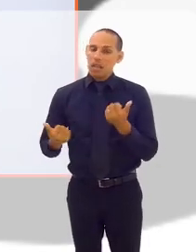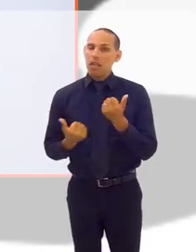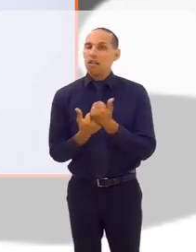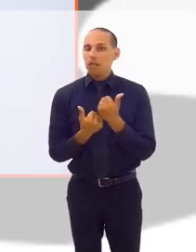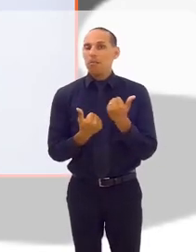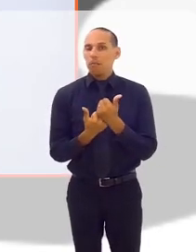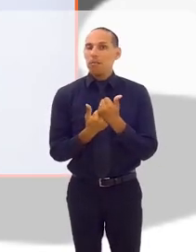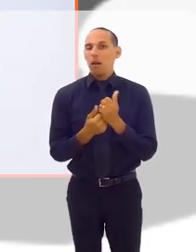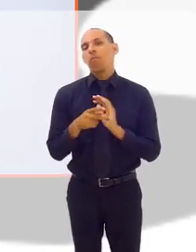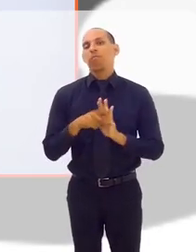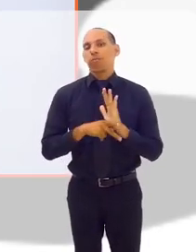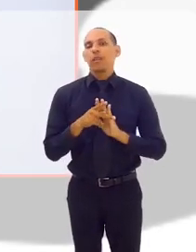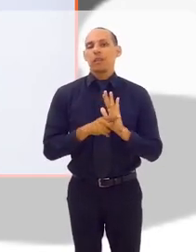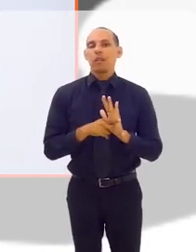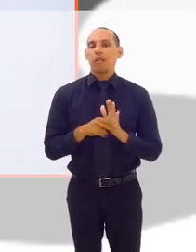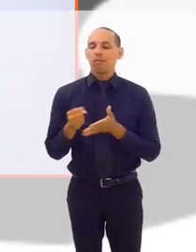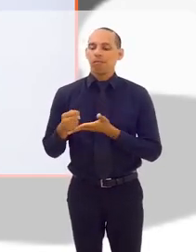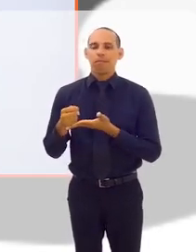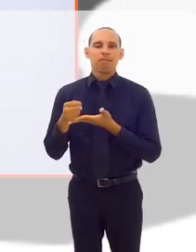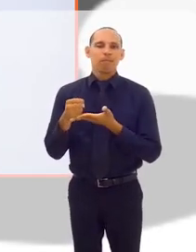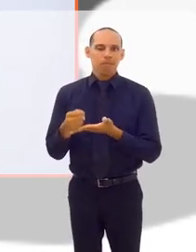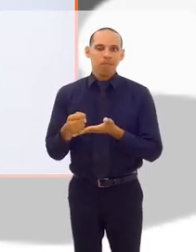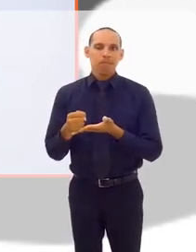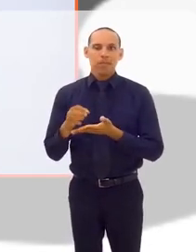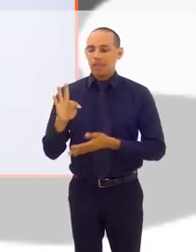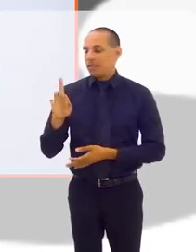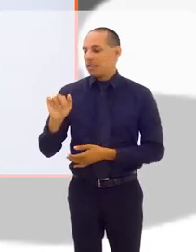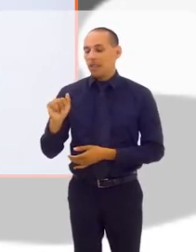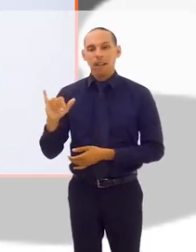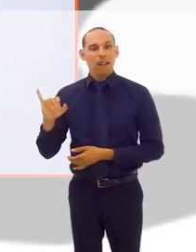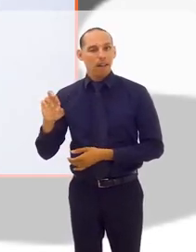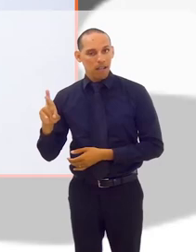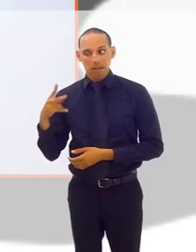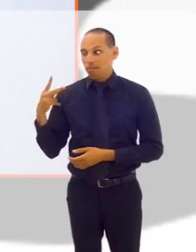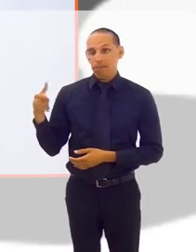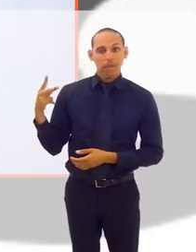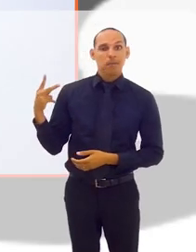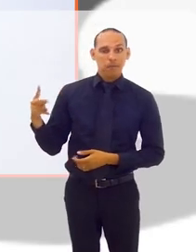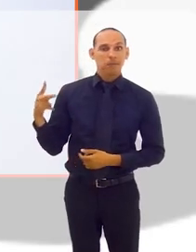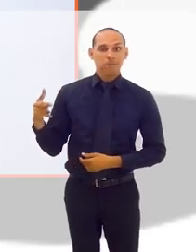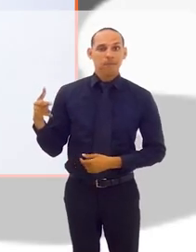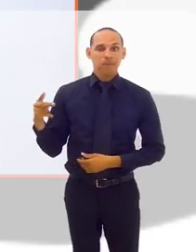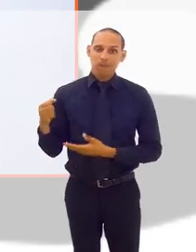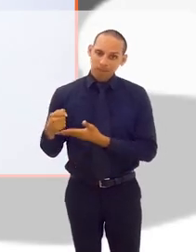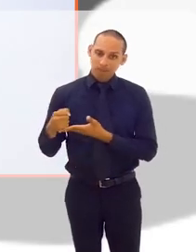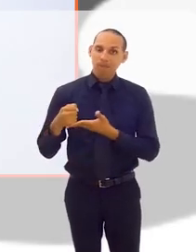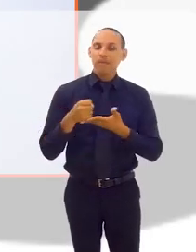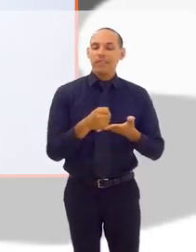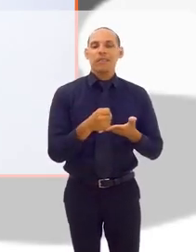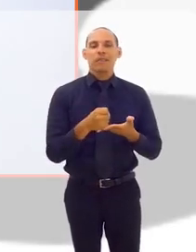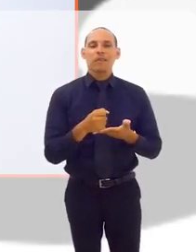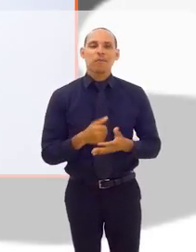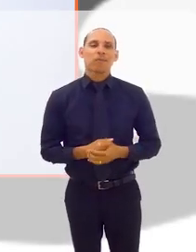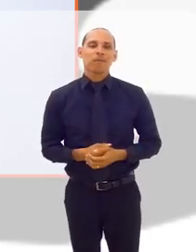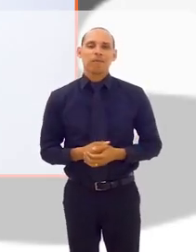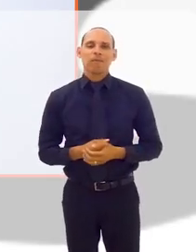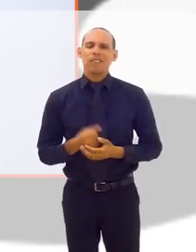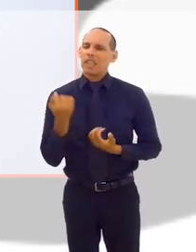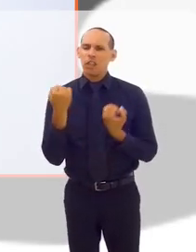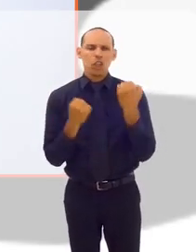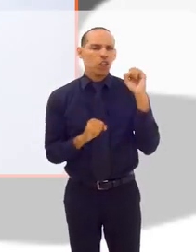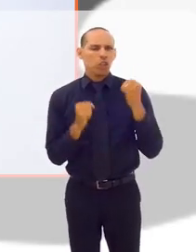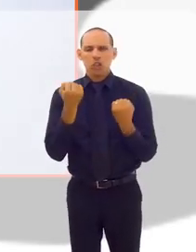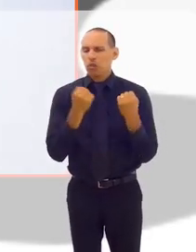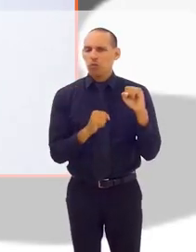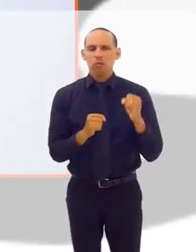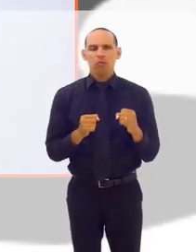Eles apoiaram o projeto, disponibilizaram um trailer deles, Eles disponibilizaram deles sem que a